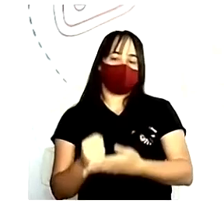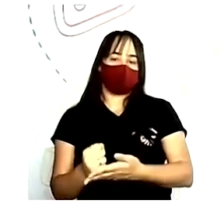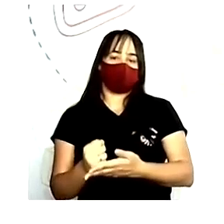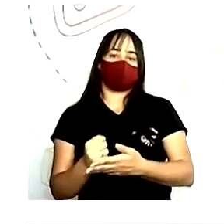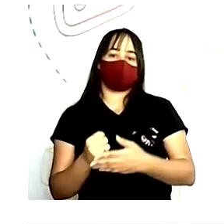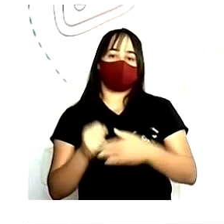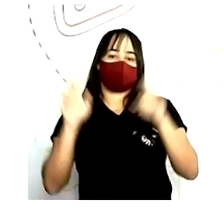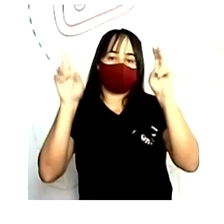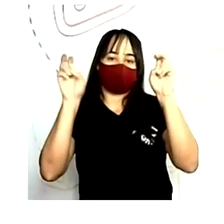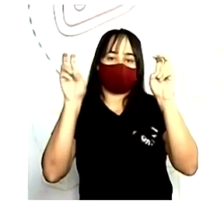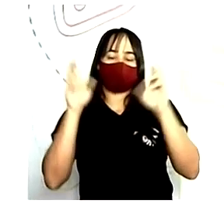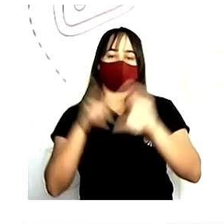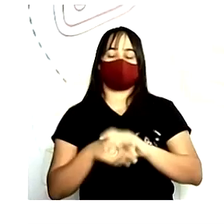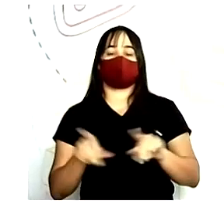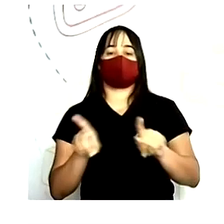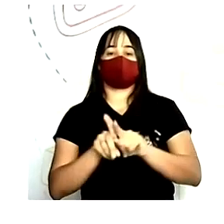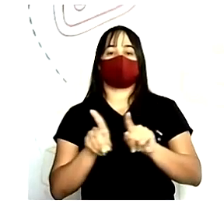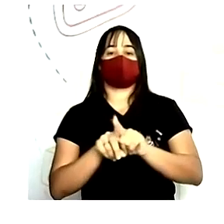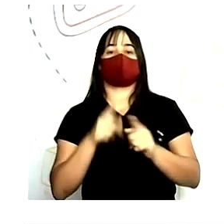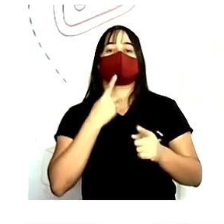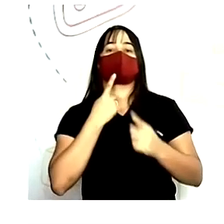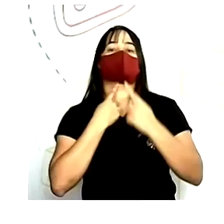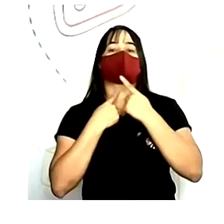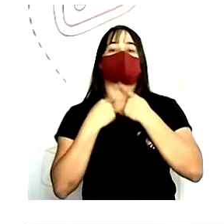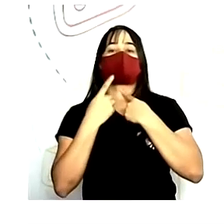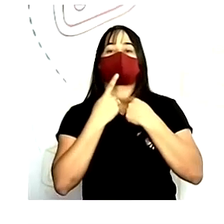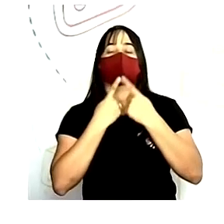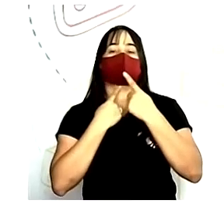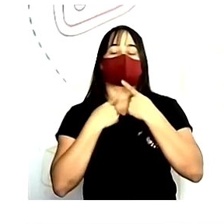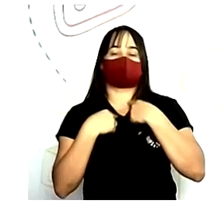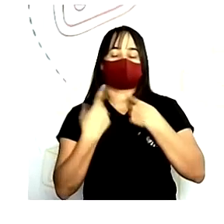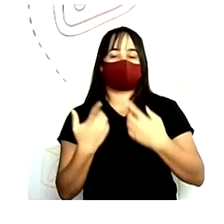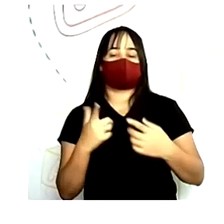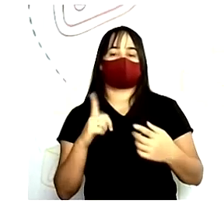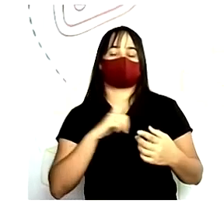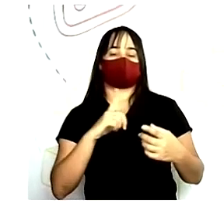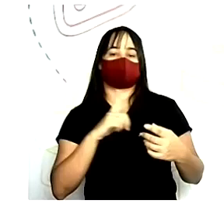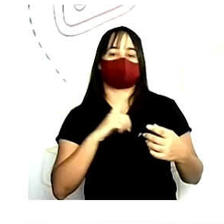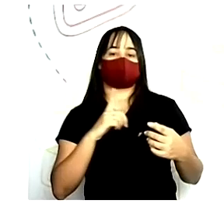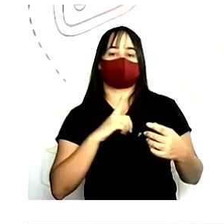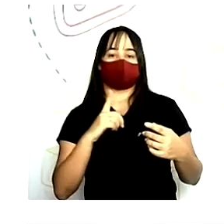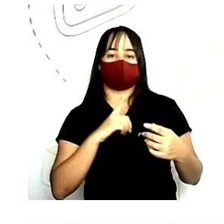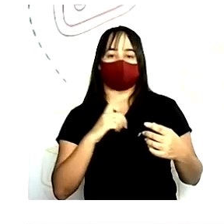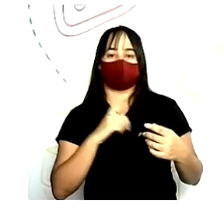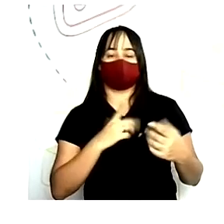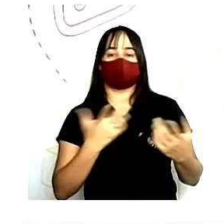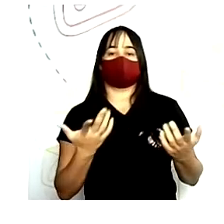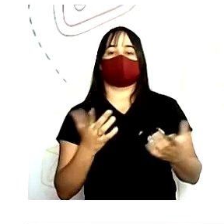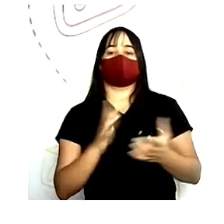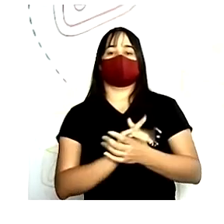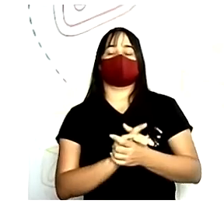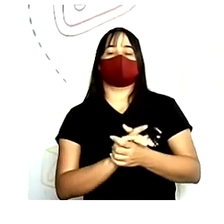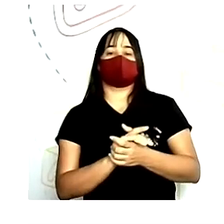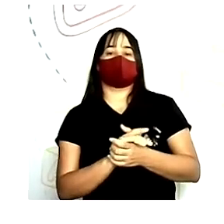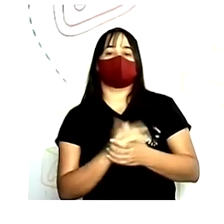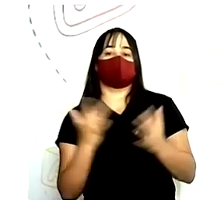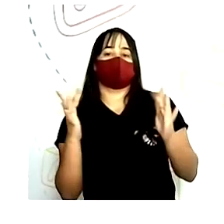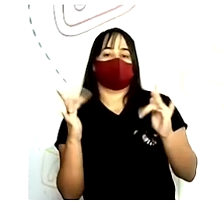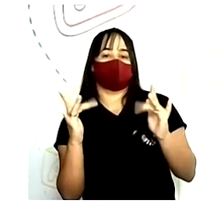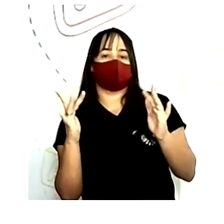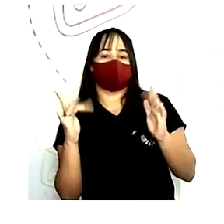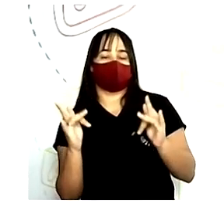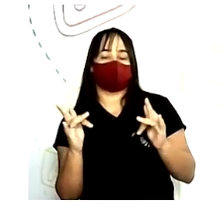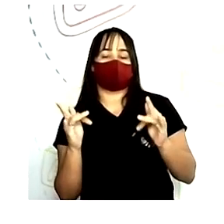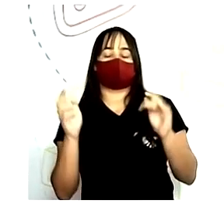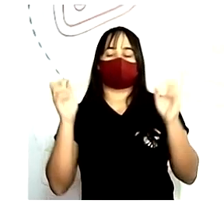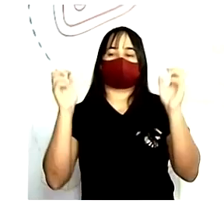o desejo de estabelecer uma relação estável com o parceiro, ou seja, deixar as coisas tranquilas para não ter confrontos. O